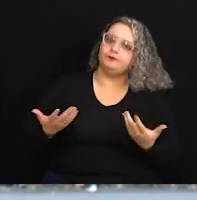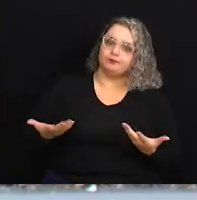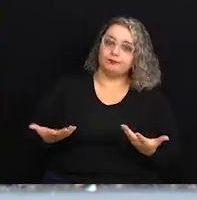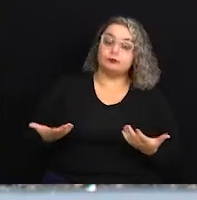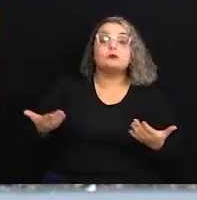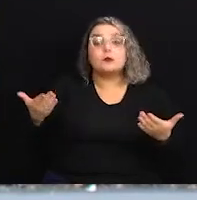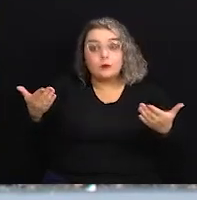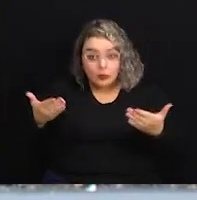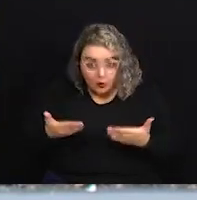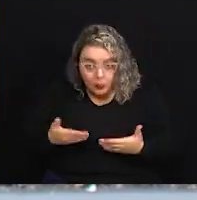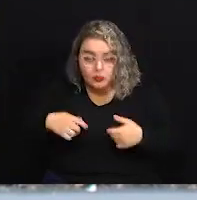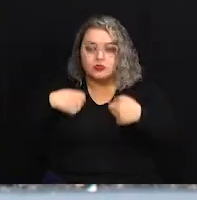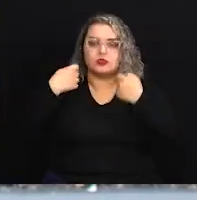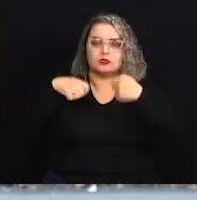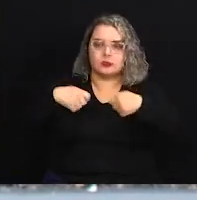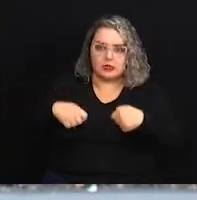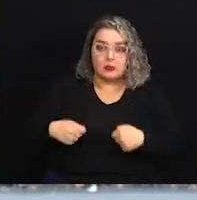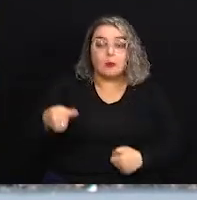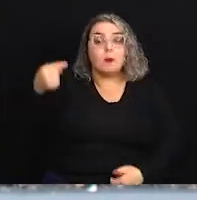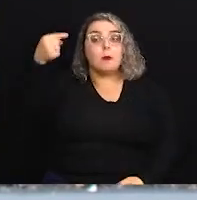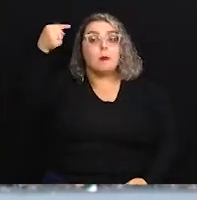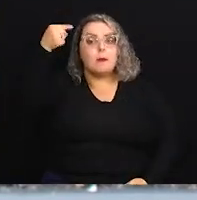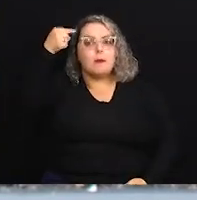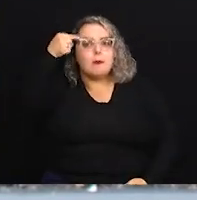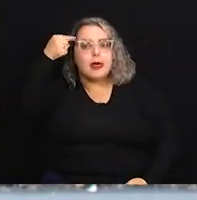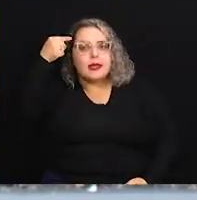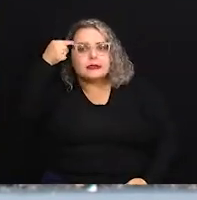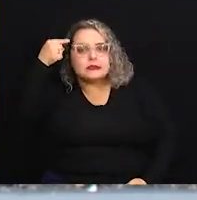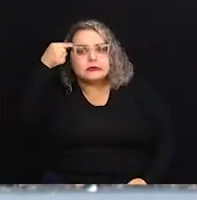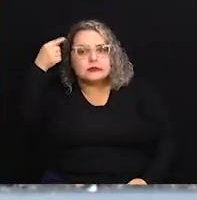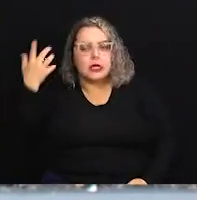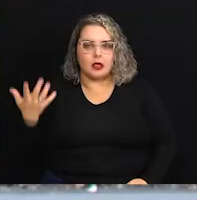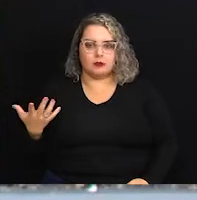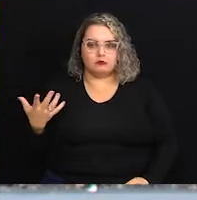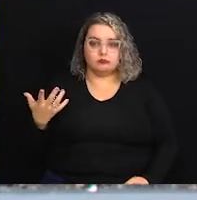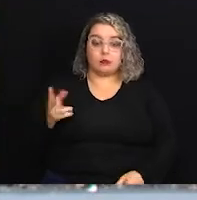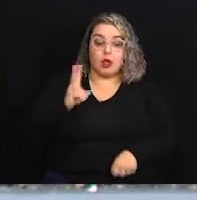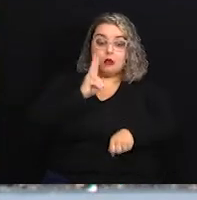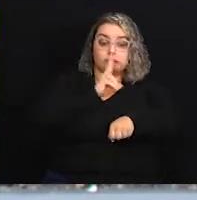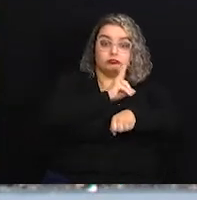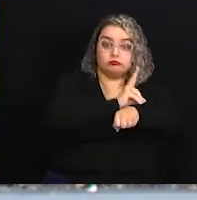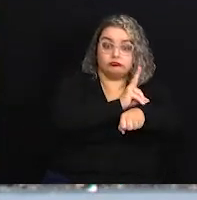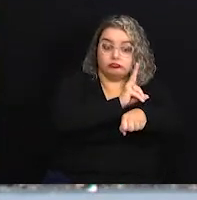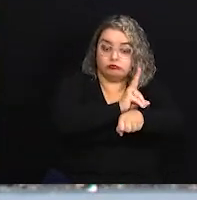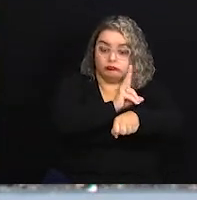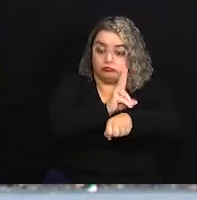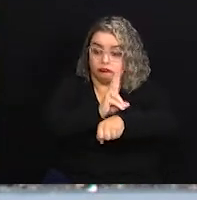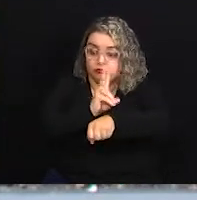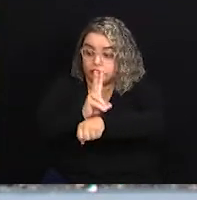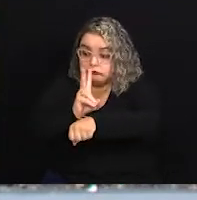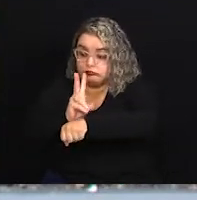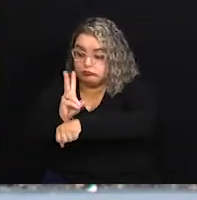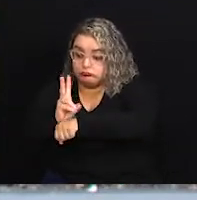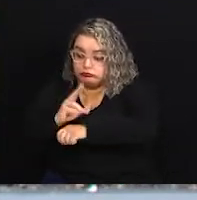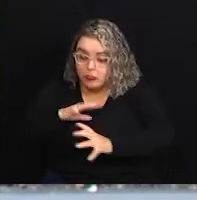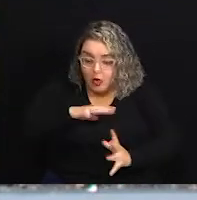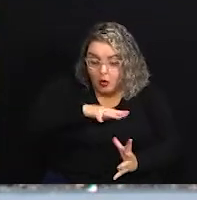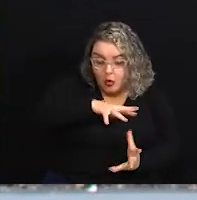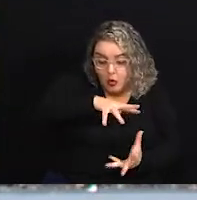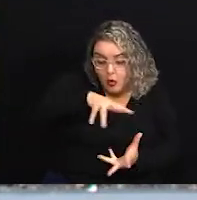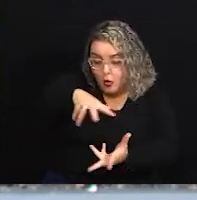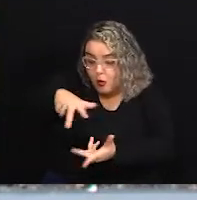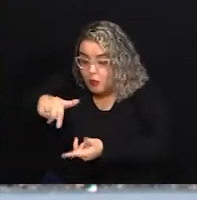Nós hoje precisamos pensar na preservação do planeta para